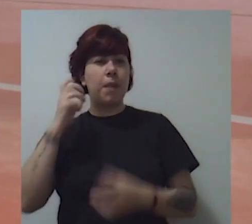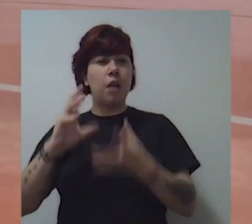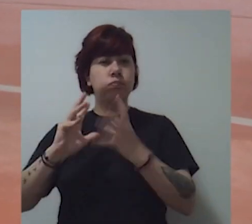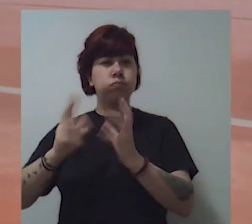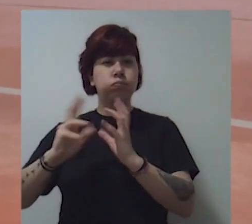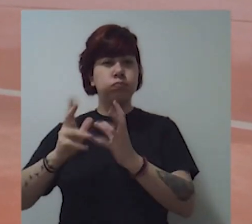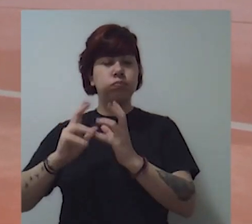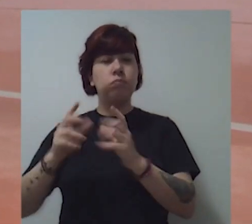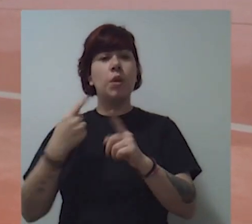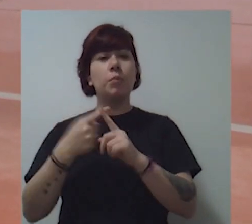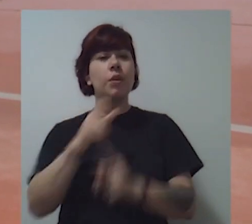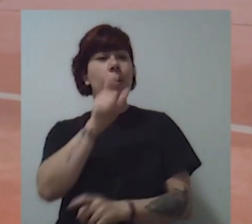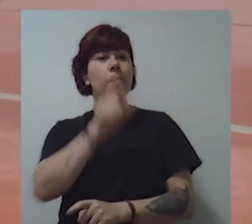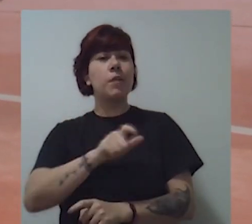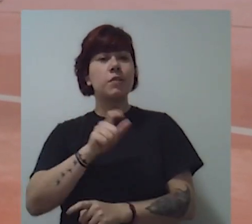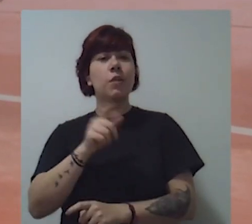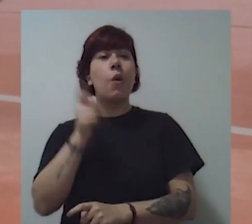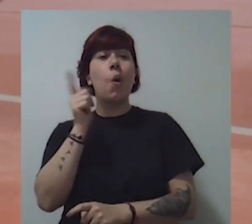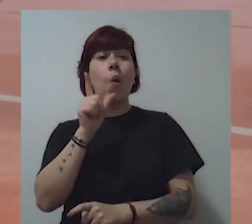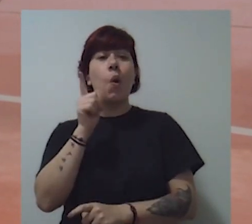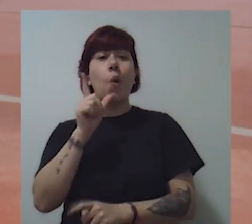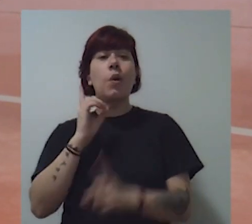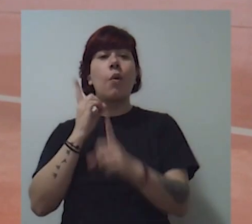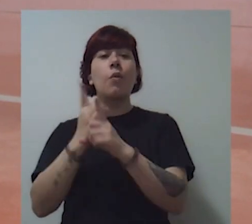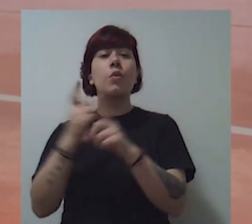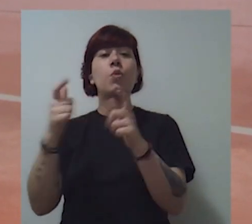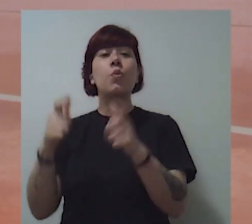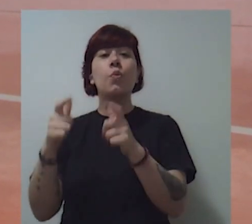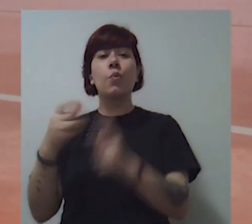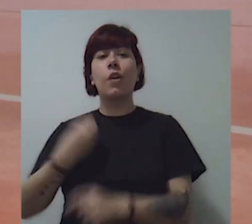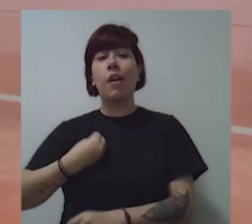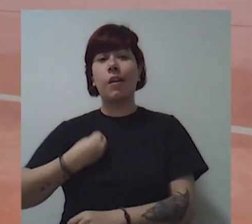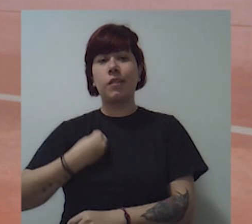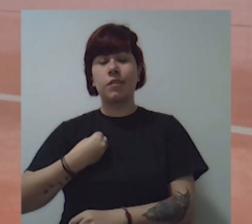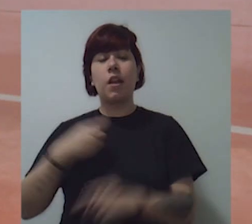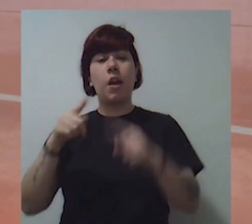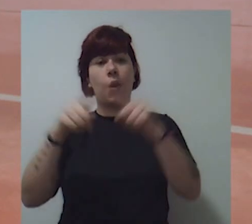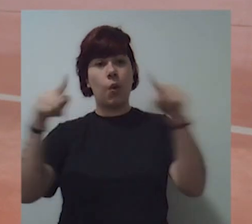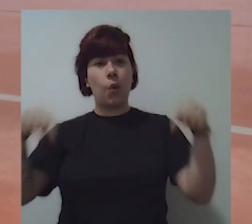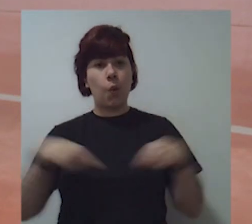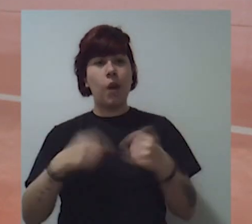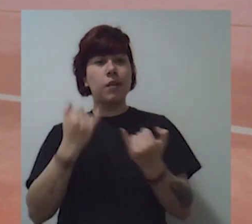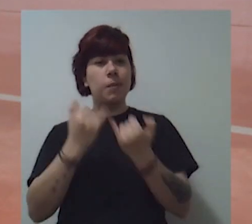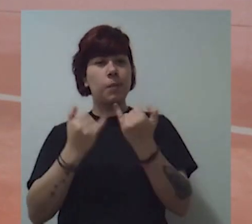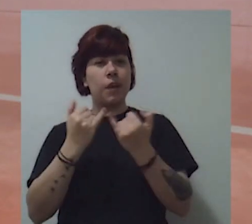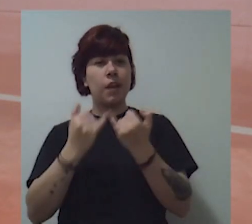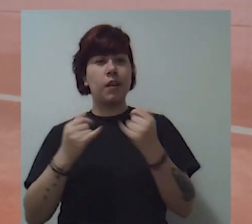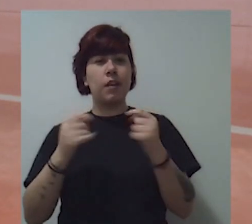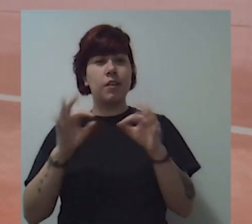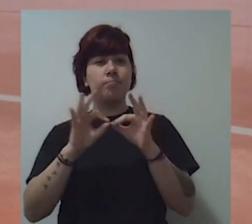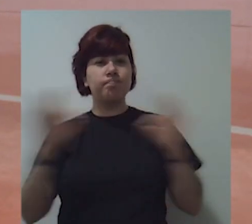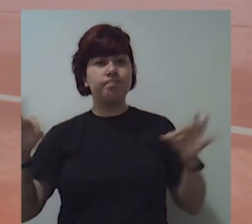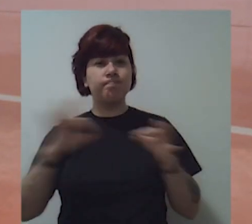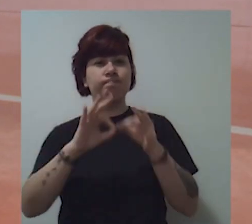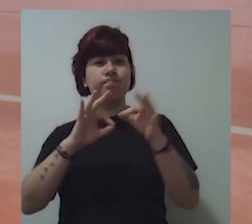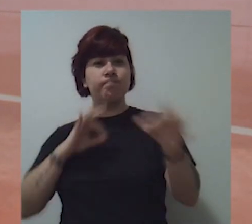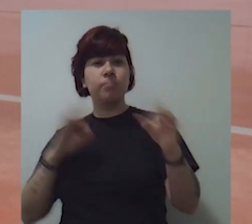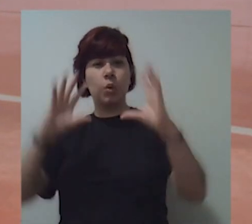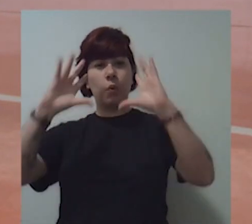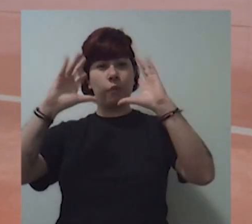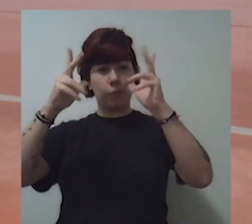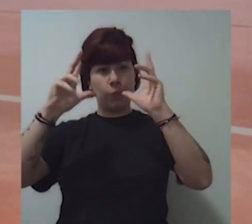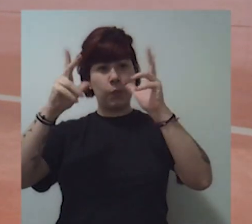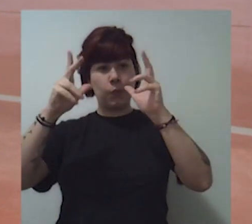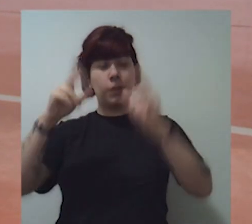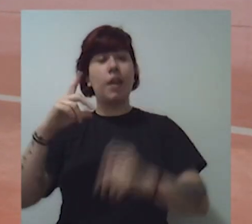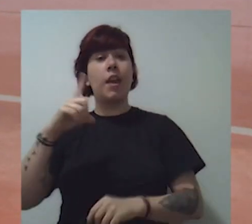guizos no seu interior para que o pessoal consiga saber a direção em que ela vai. A quadra possui a mesma dimensão que uma quadra de vôlei.